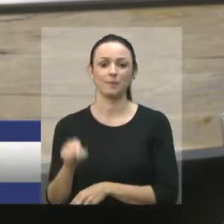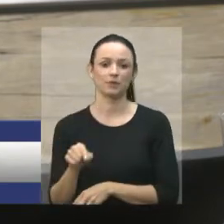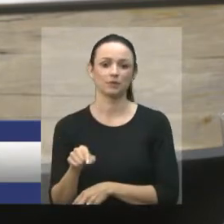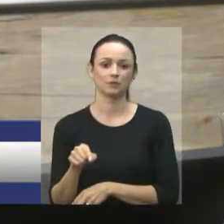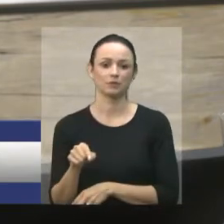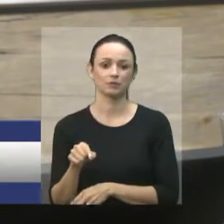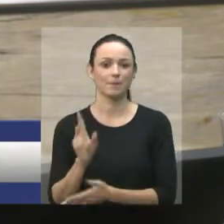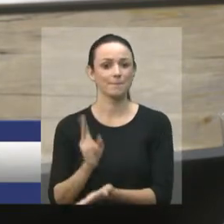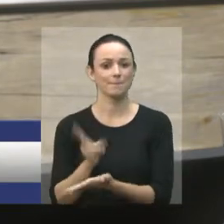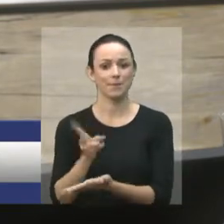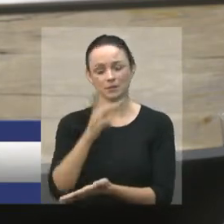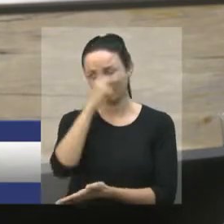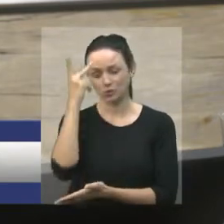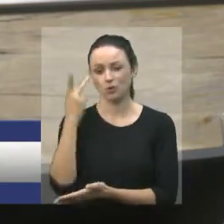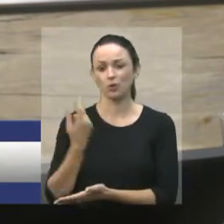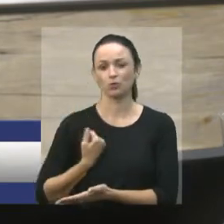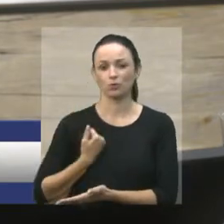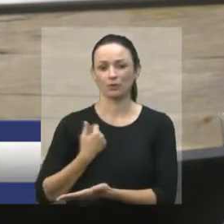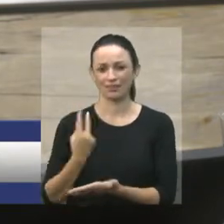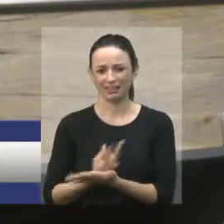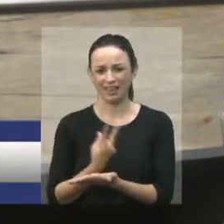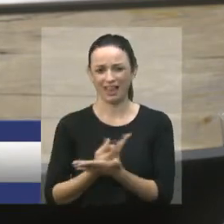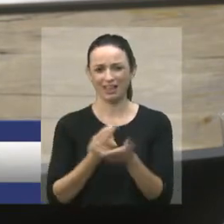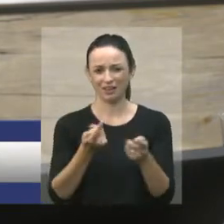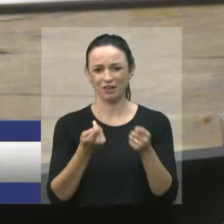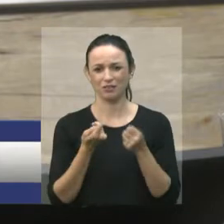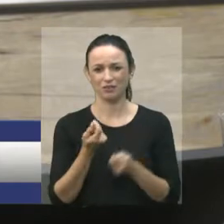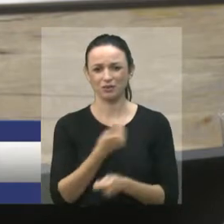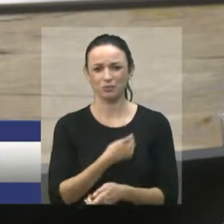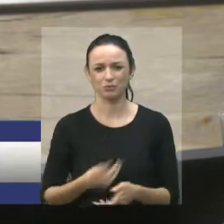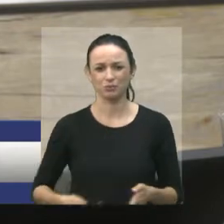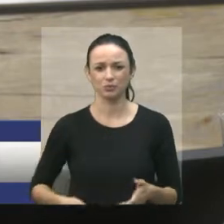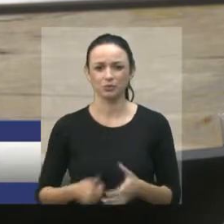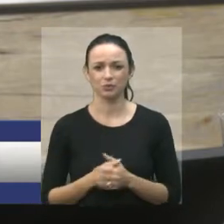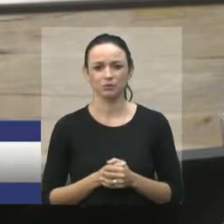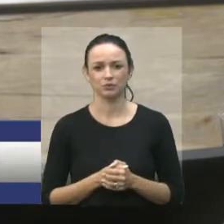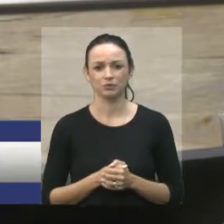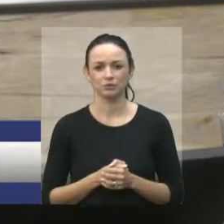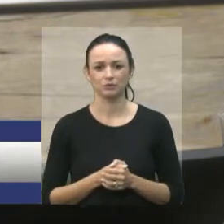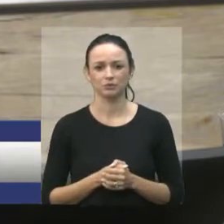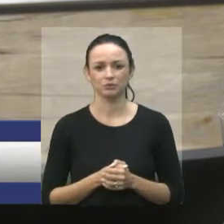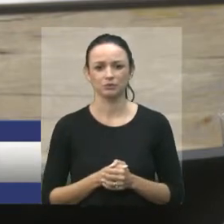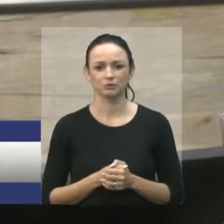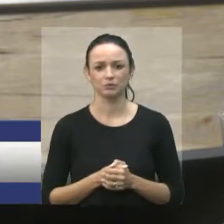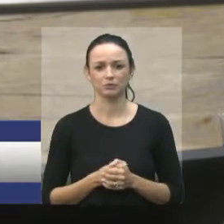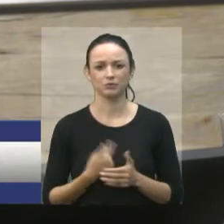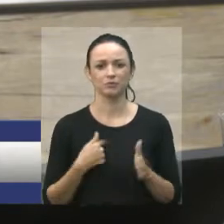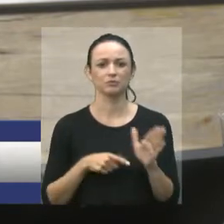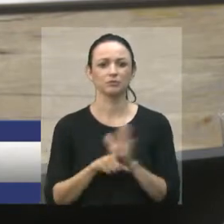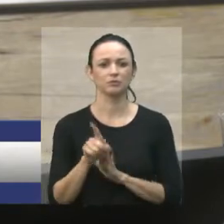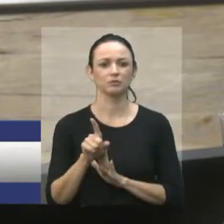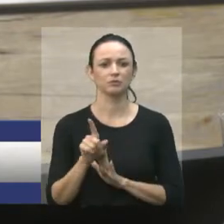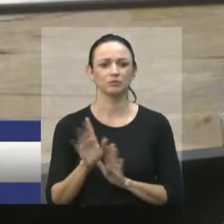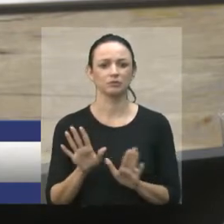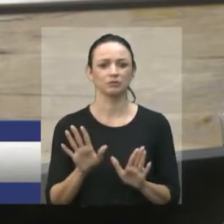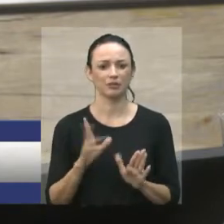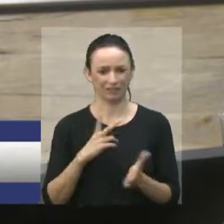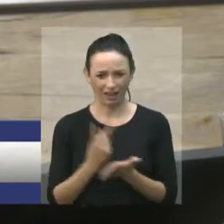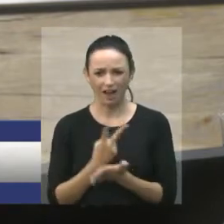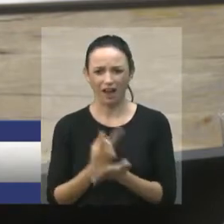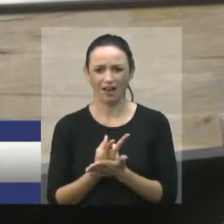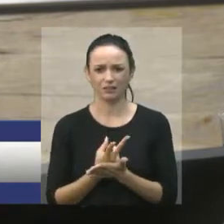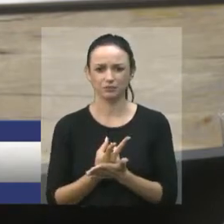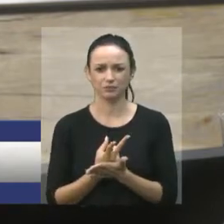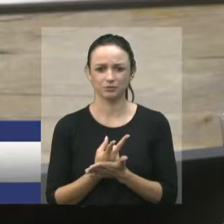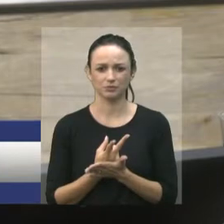colocar o mesmo número de pessoas, está errado economizar o dinheiro público? Essa é uma pergunta que eu deixo no ar. Está errado fazer